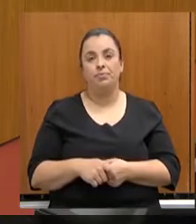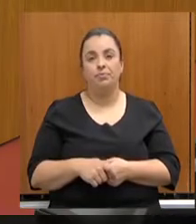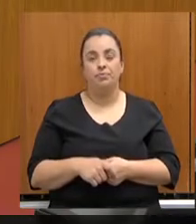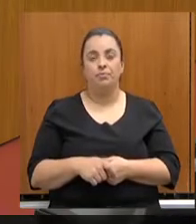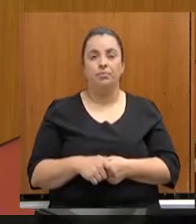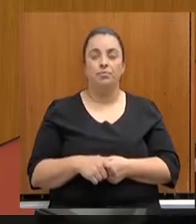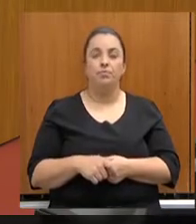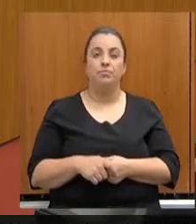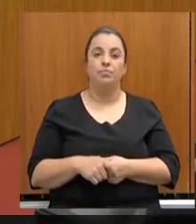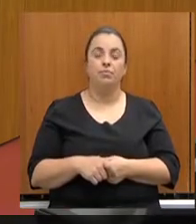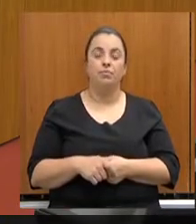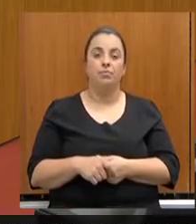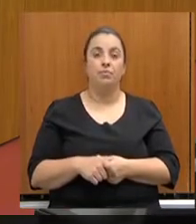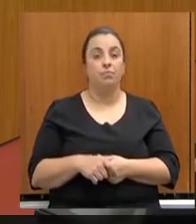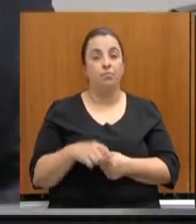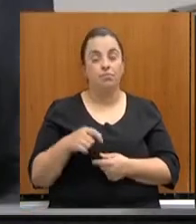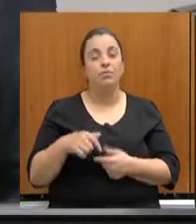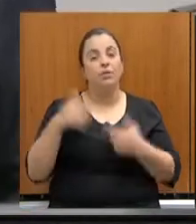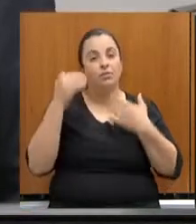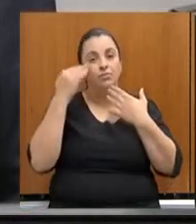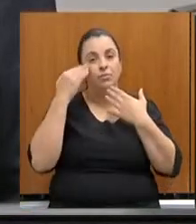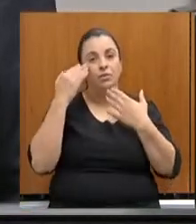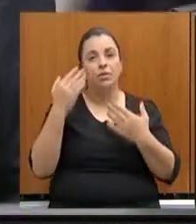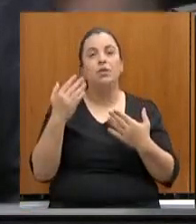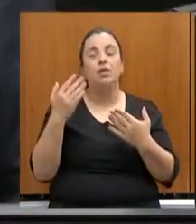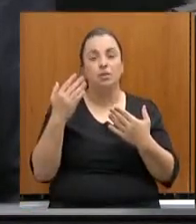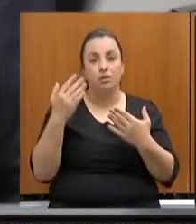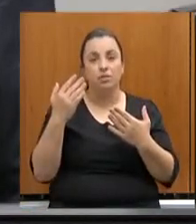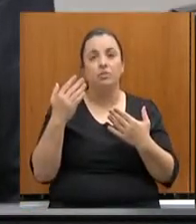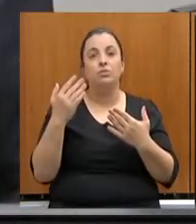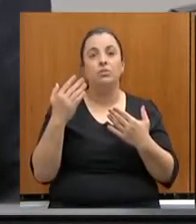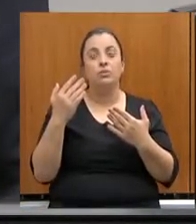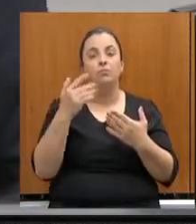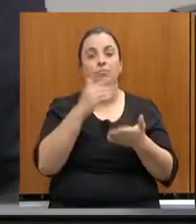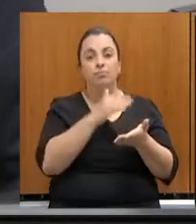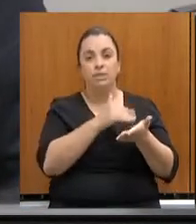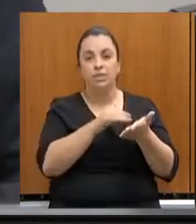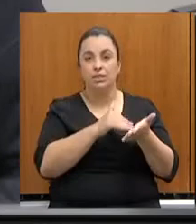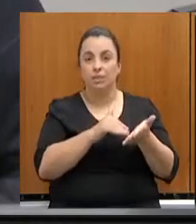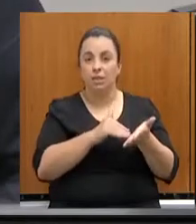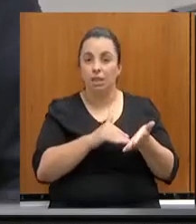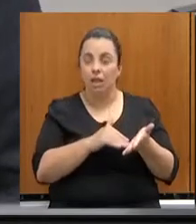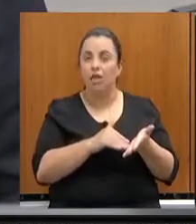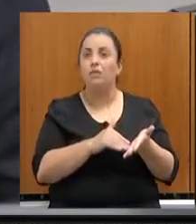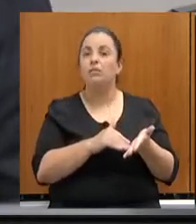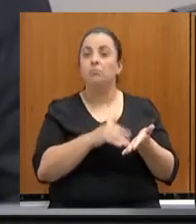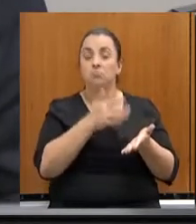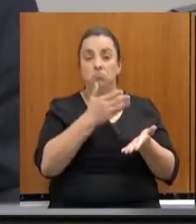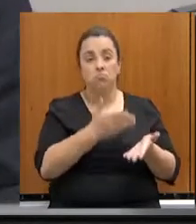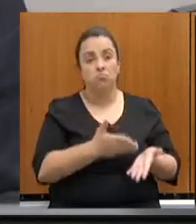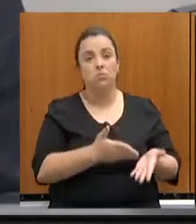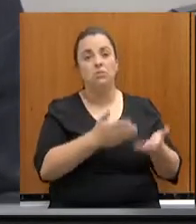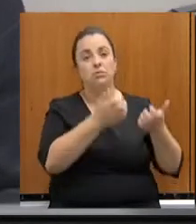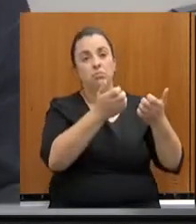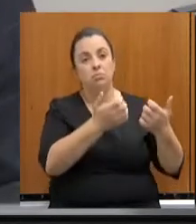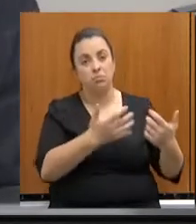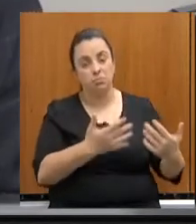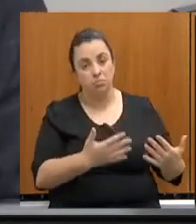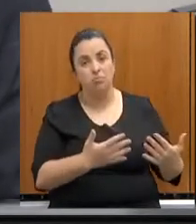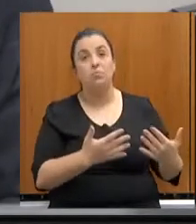eu agradeço a secretária pelas colocações iniciais